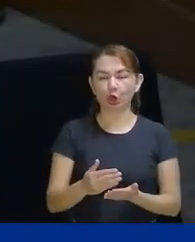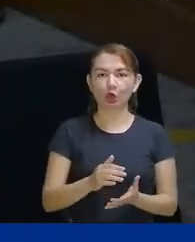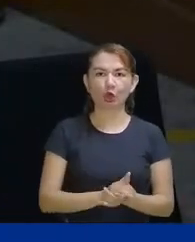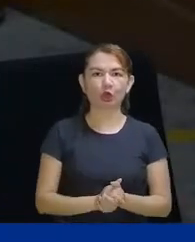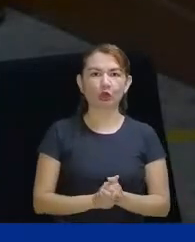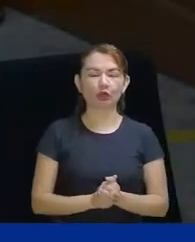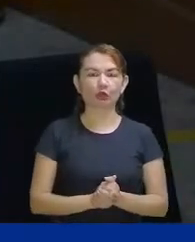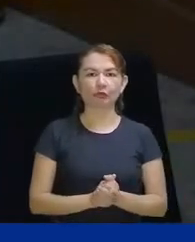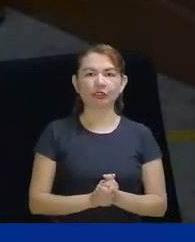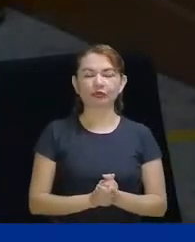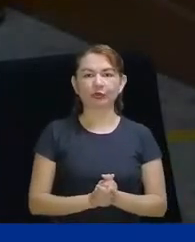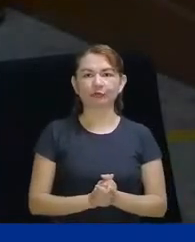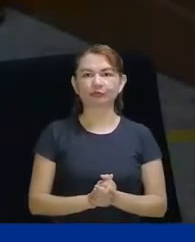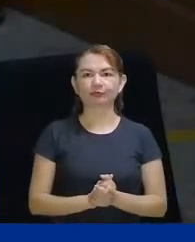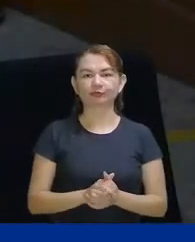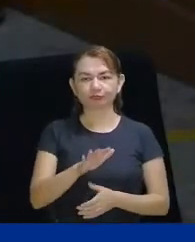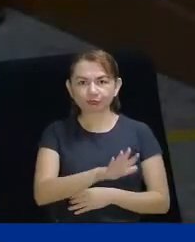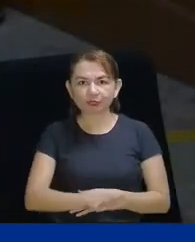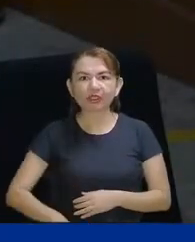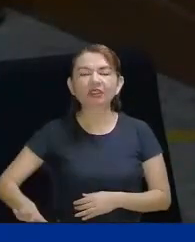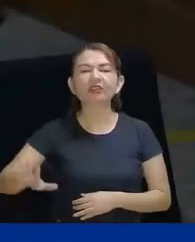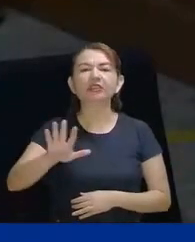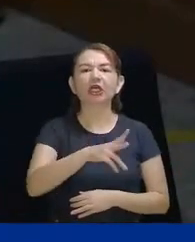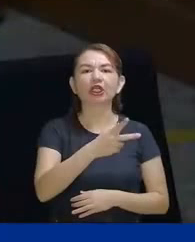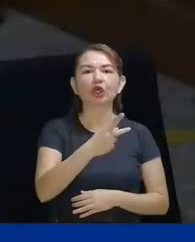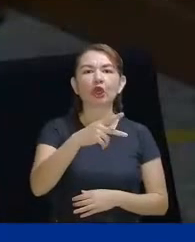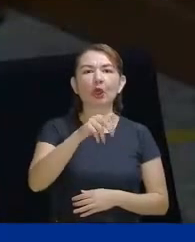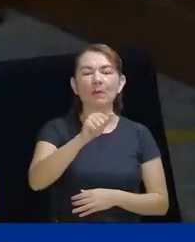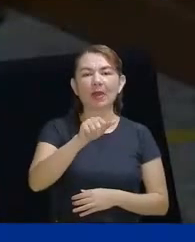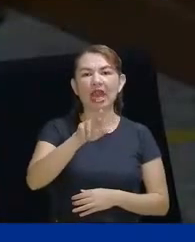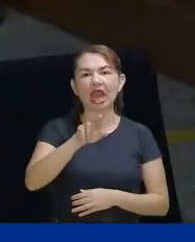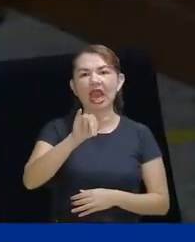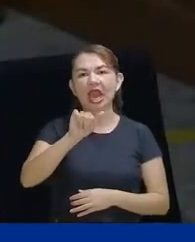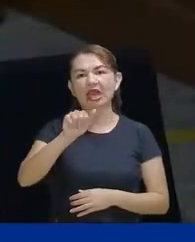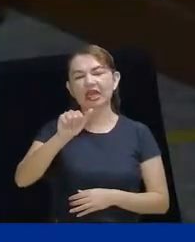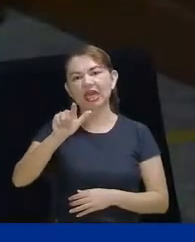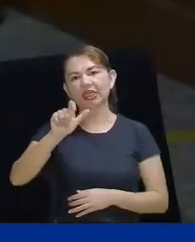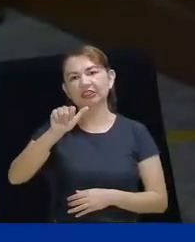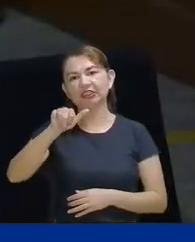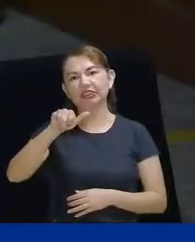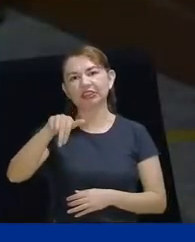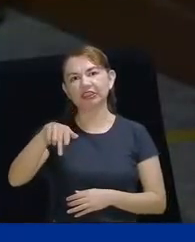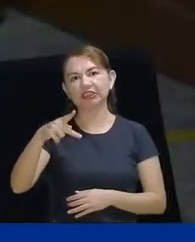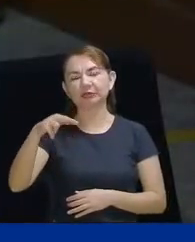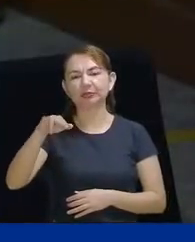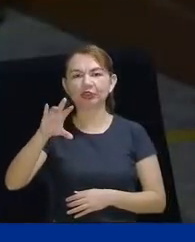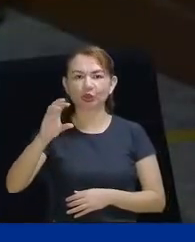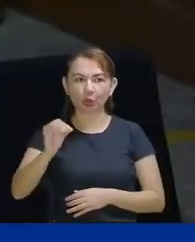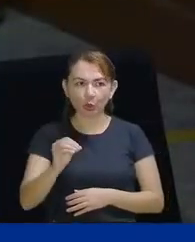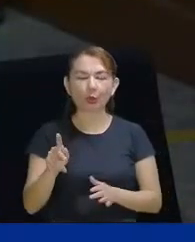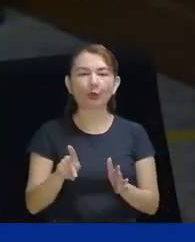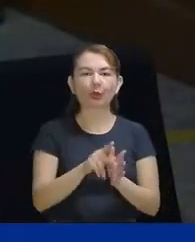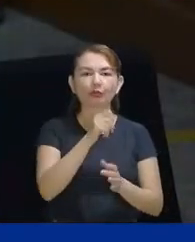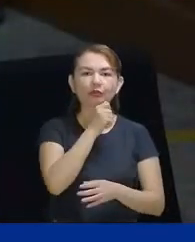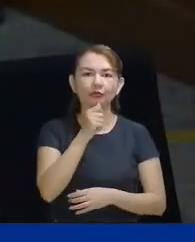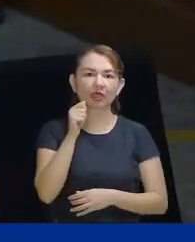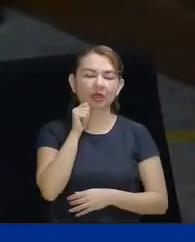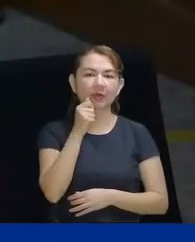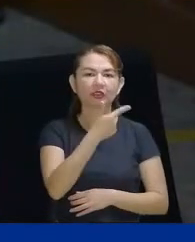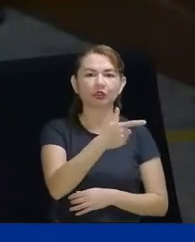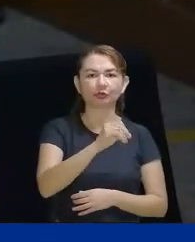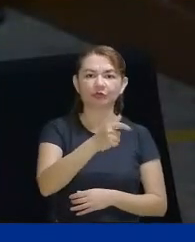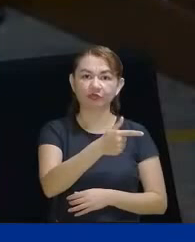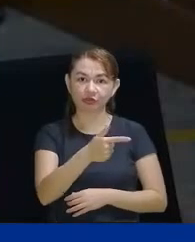cenário paralímpico nacional após participar do Meeting Paralímpico de Macapá